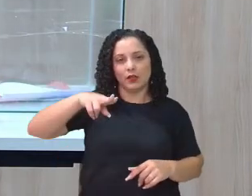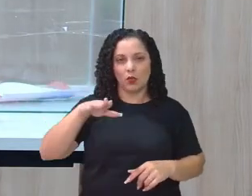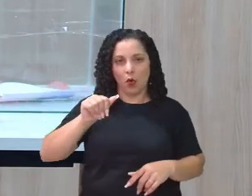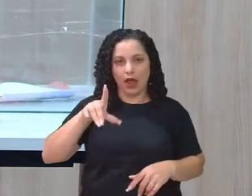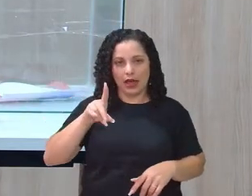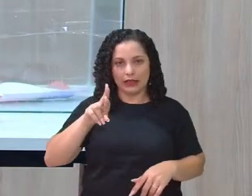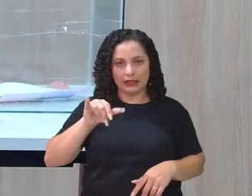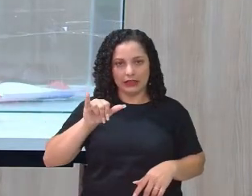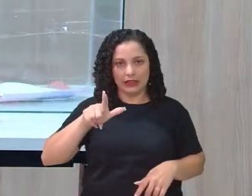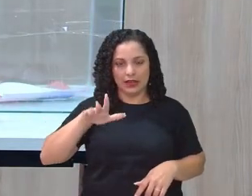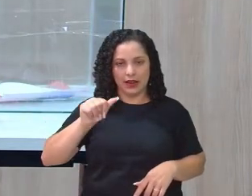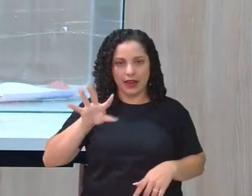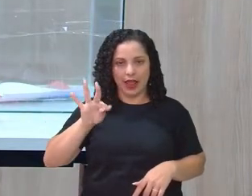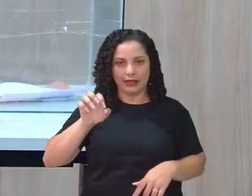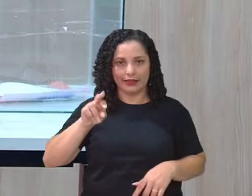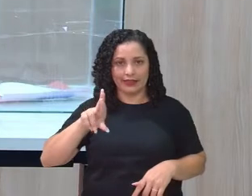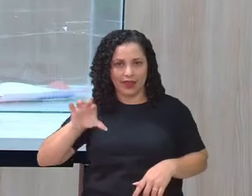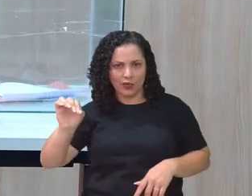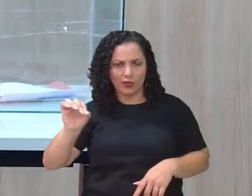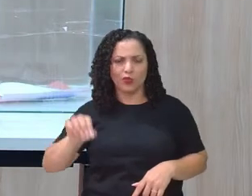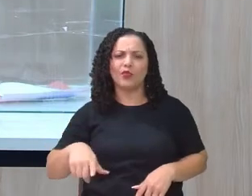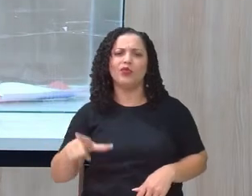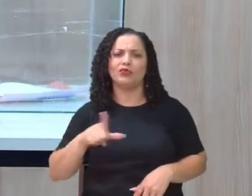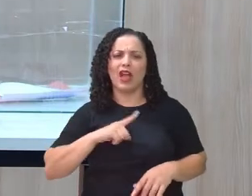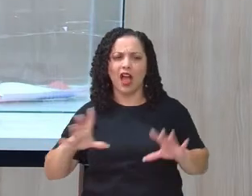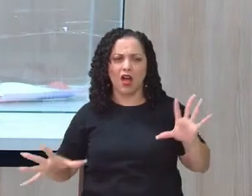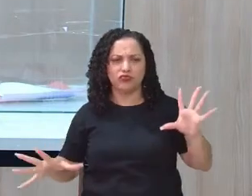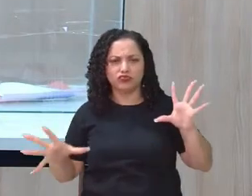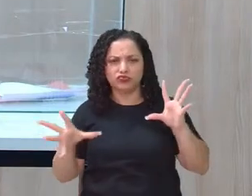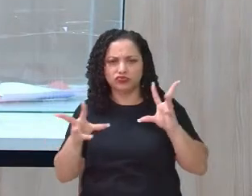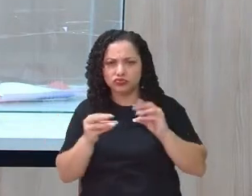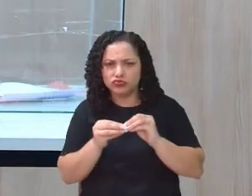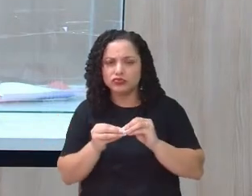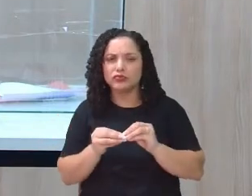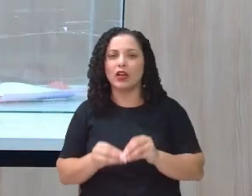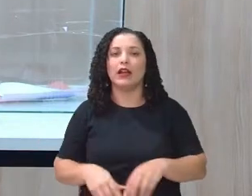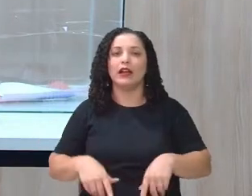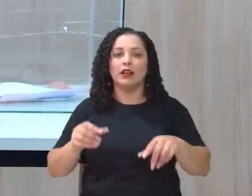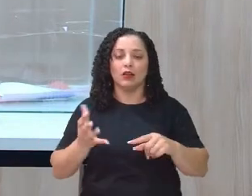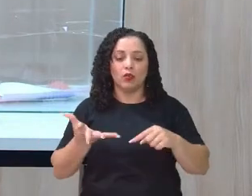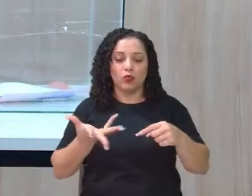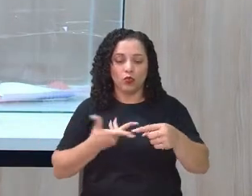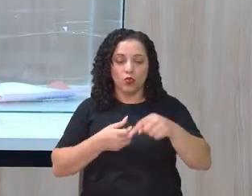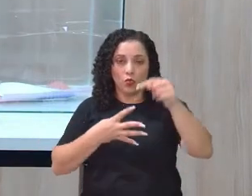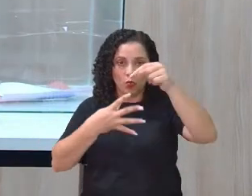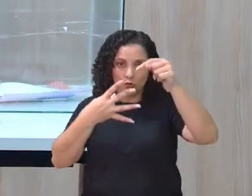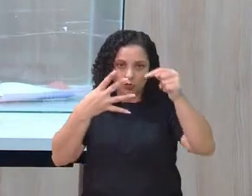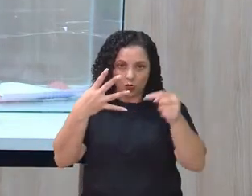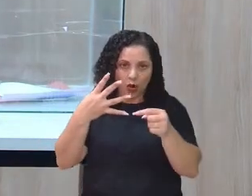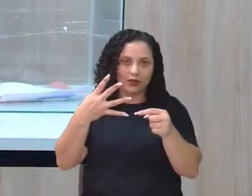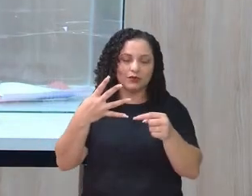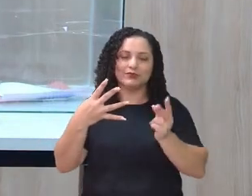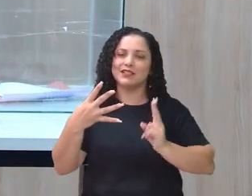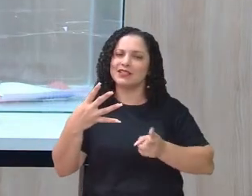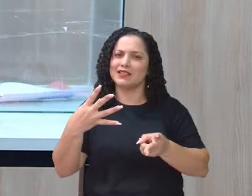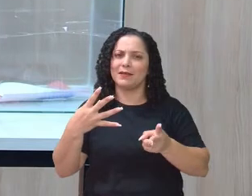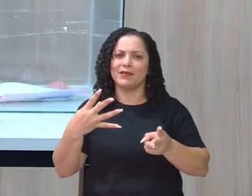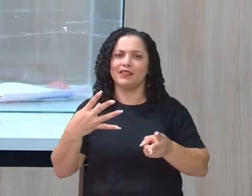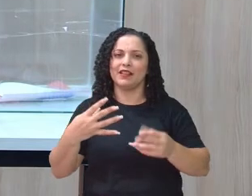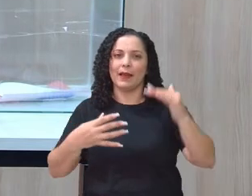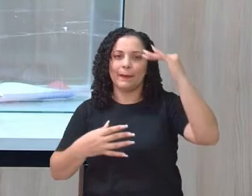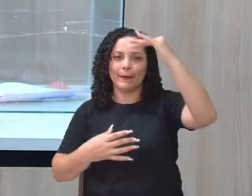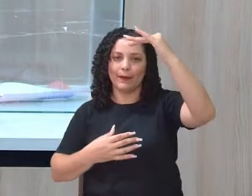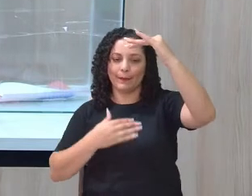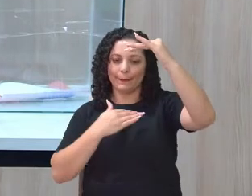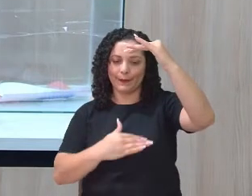aqui engloba todos os polígonos que têm 4 lados. Mas aí, dentro desses quadriláteros, a gente